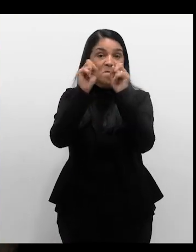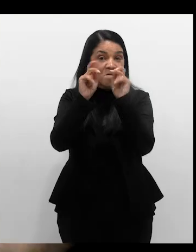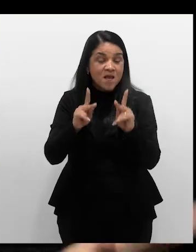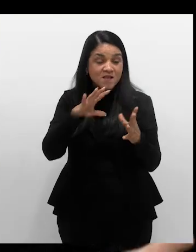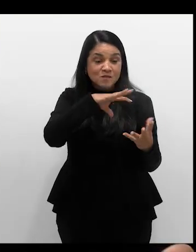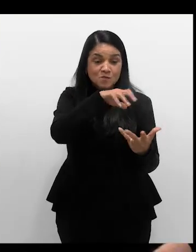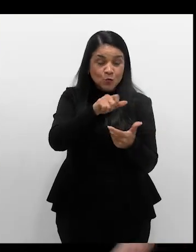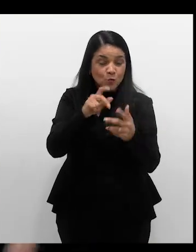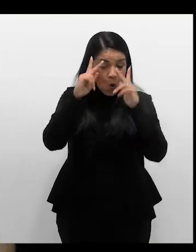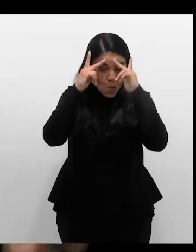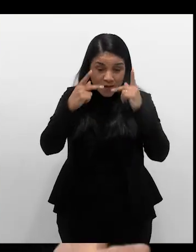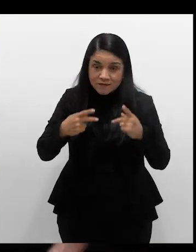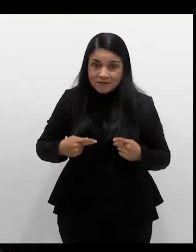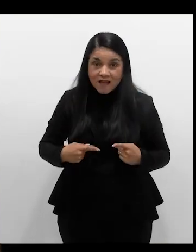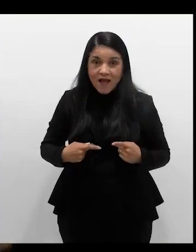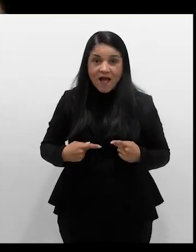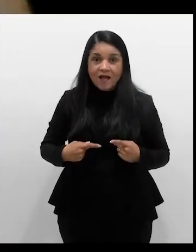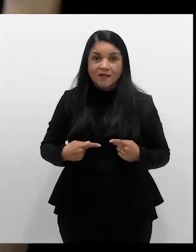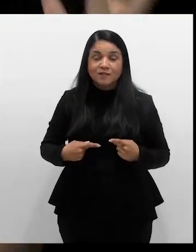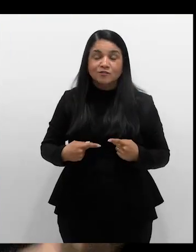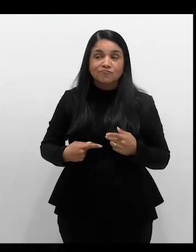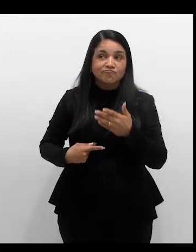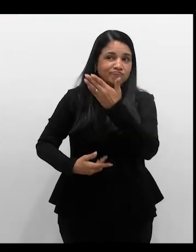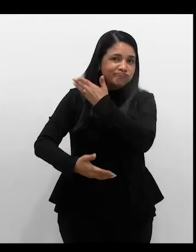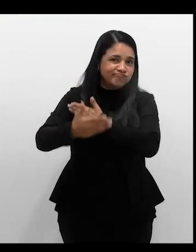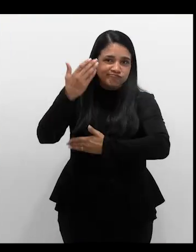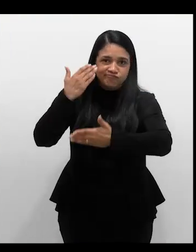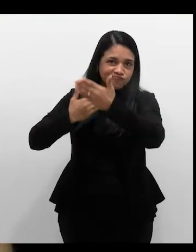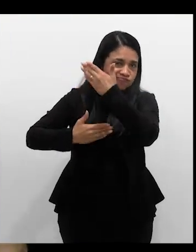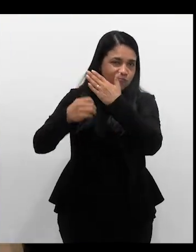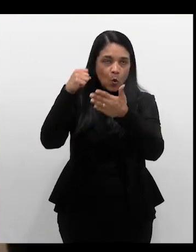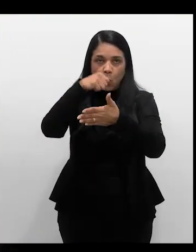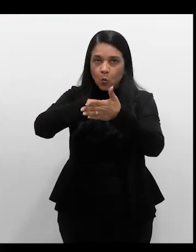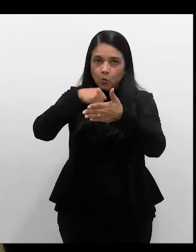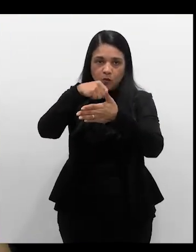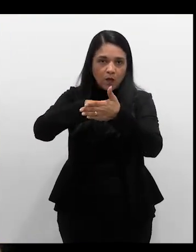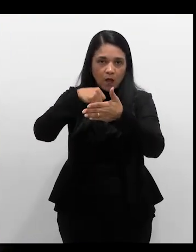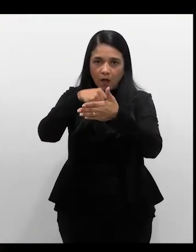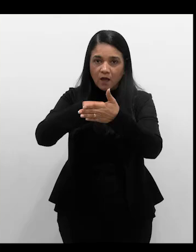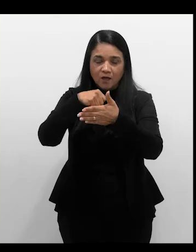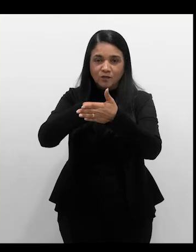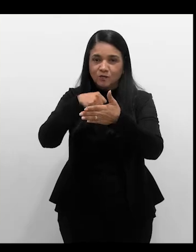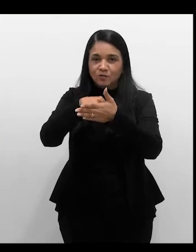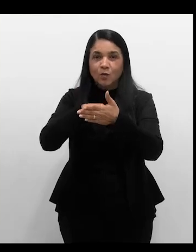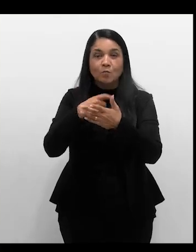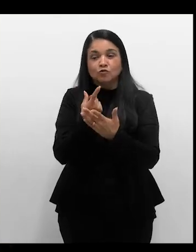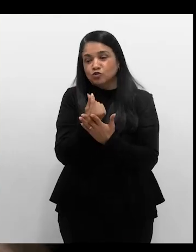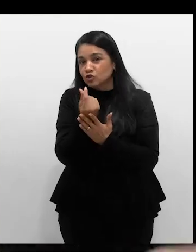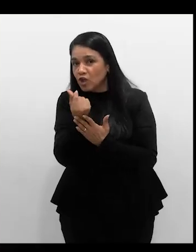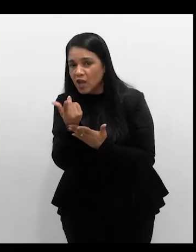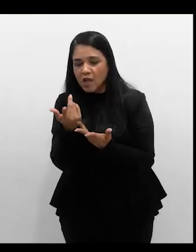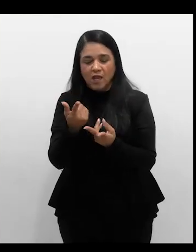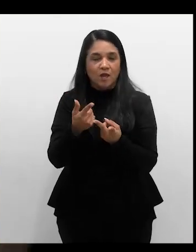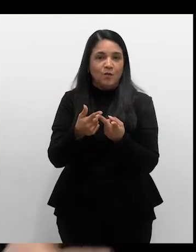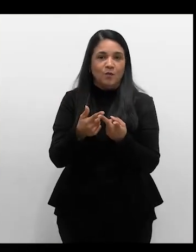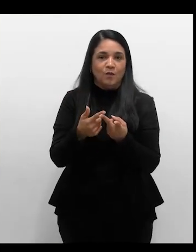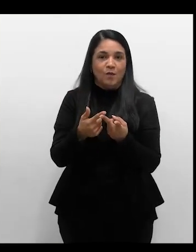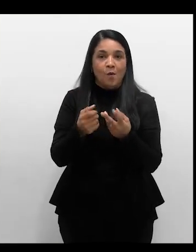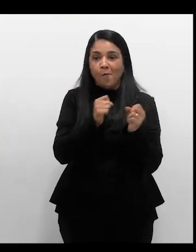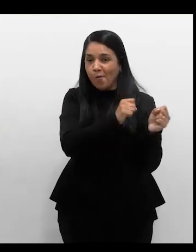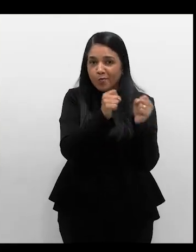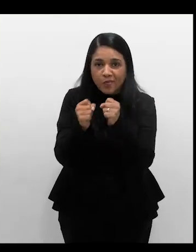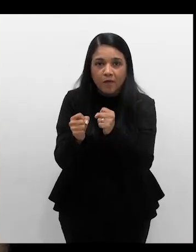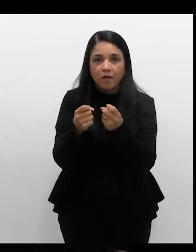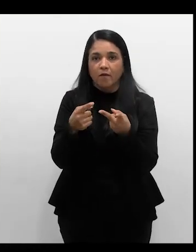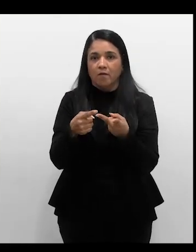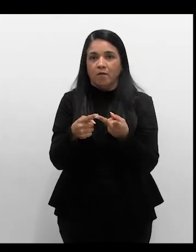porque a humanidade está aí desde as priscas eras, lutando entre si por dinheiro, por, né,